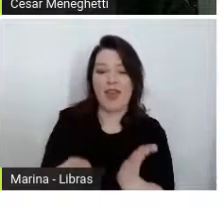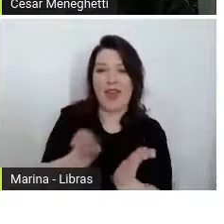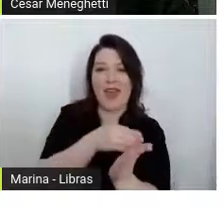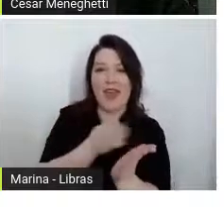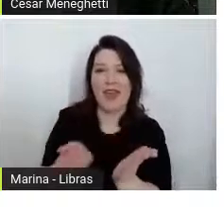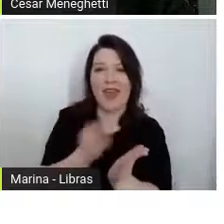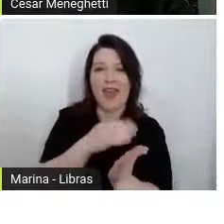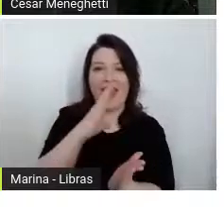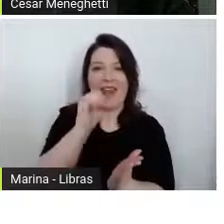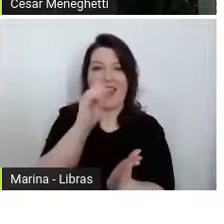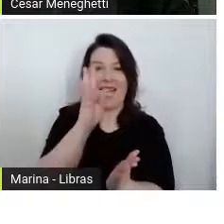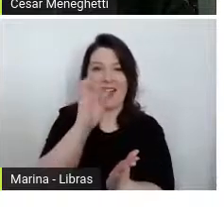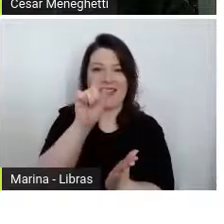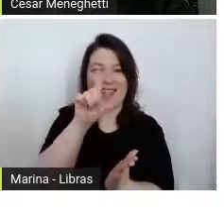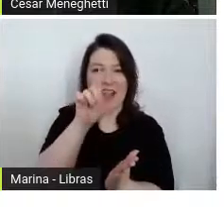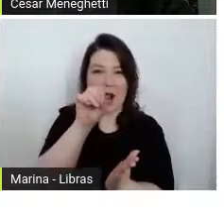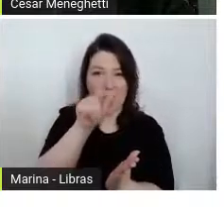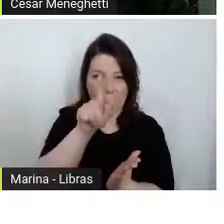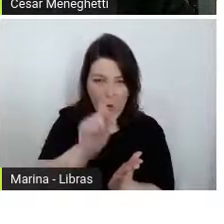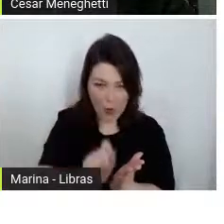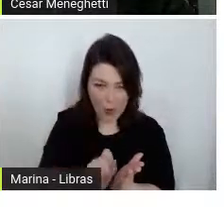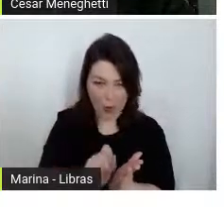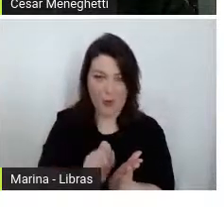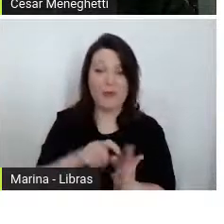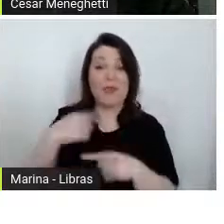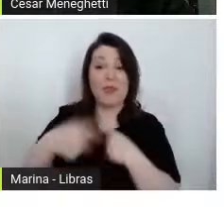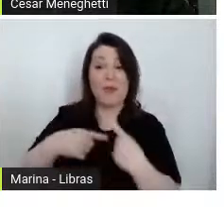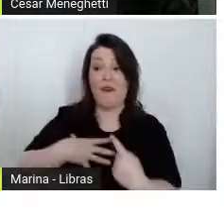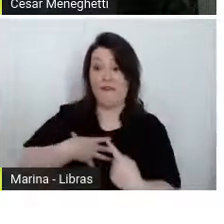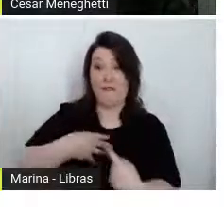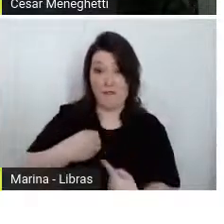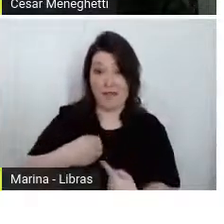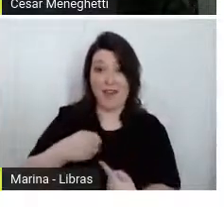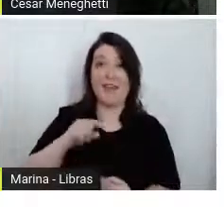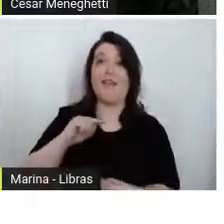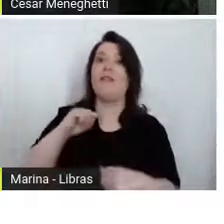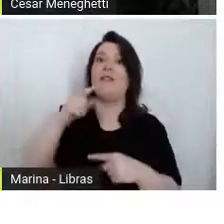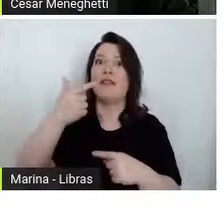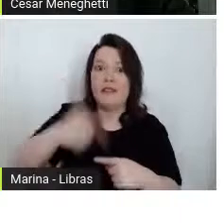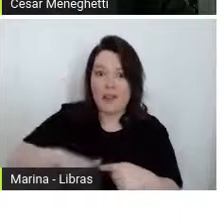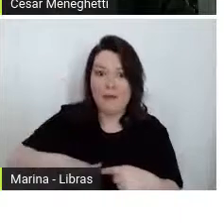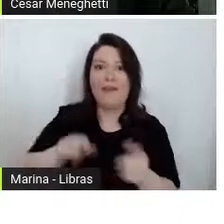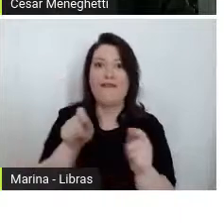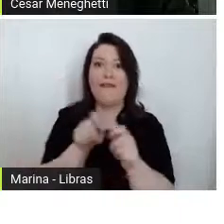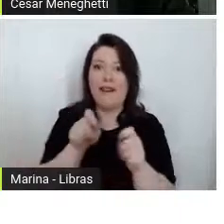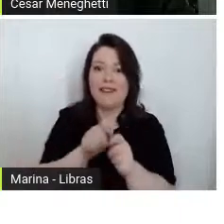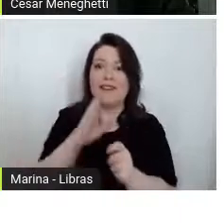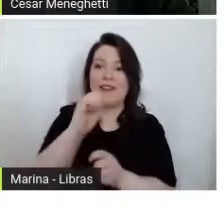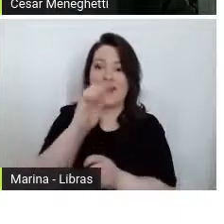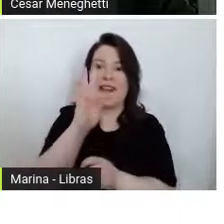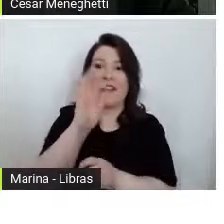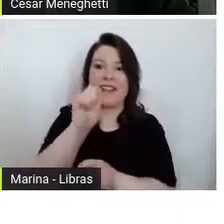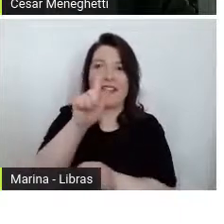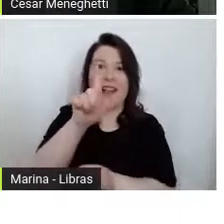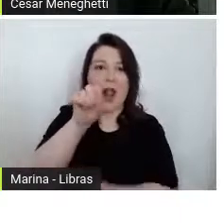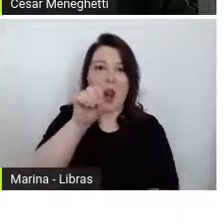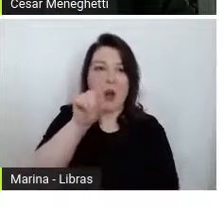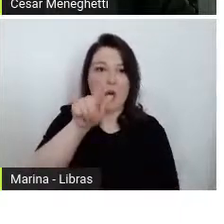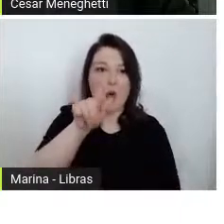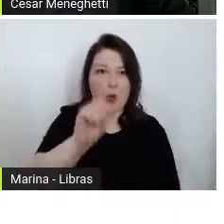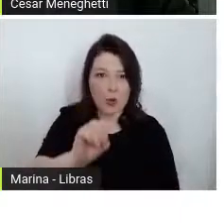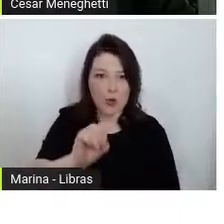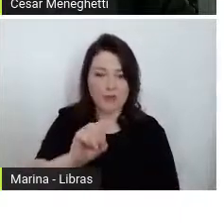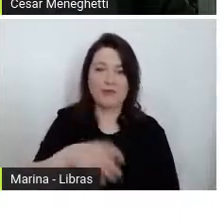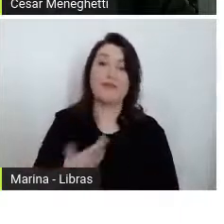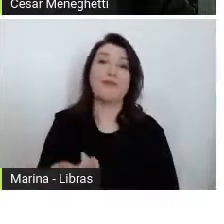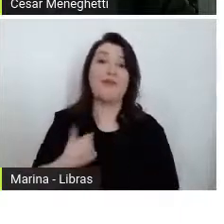eu estava terminando o catálogo, entendeu? E quando eu fui na gráfica, eu sem querer apaguei o projeto, entendeu? Um dia